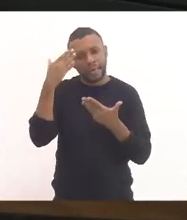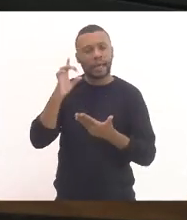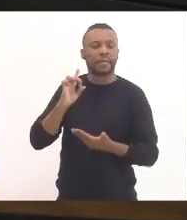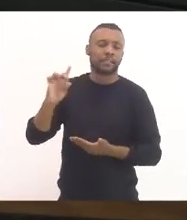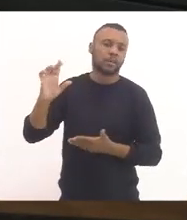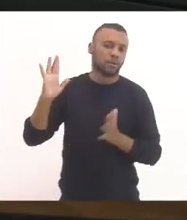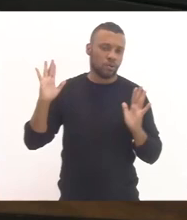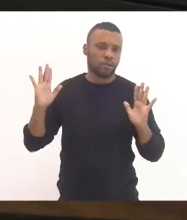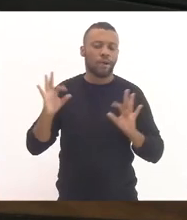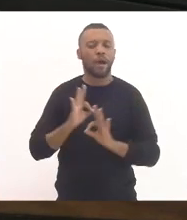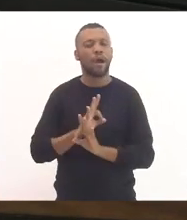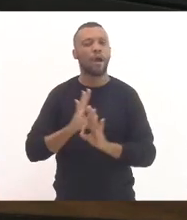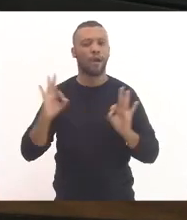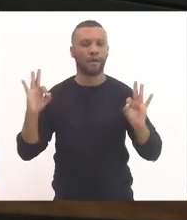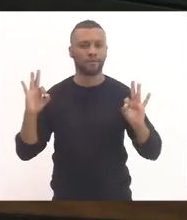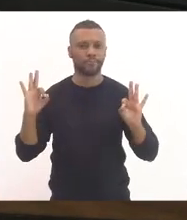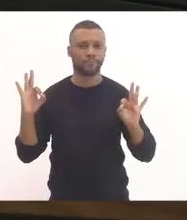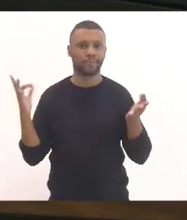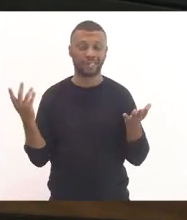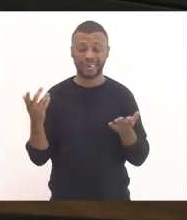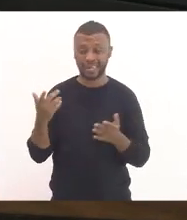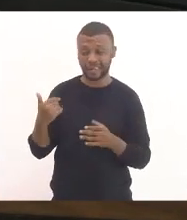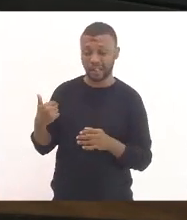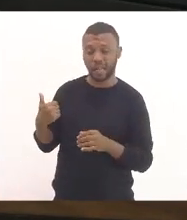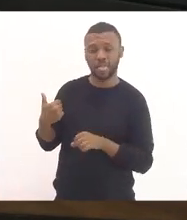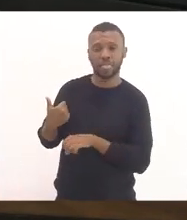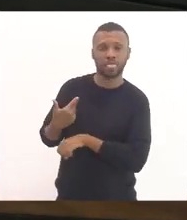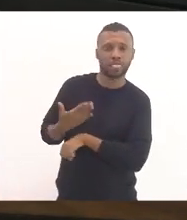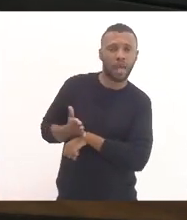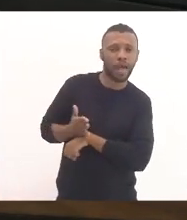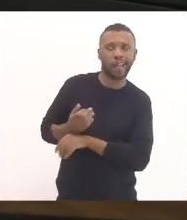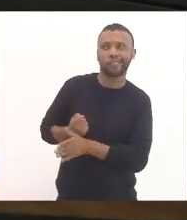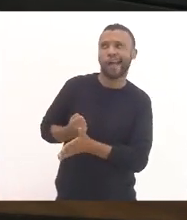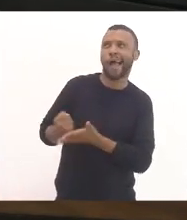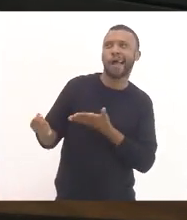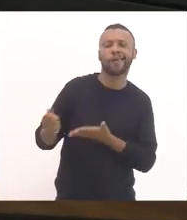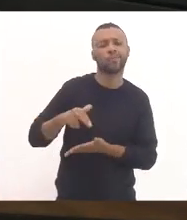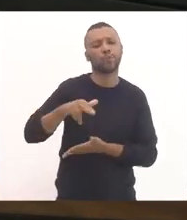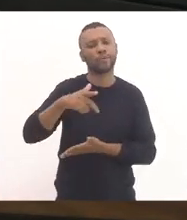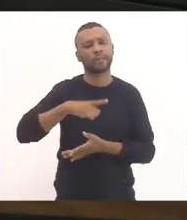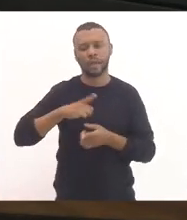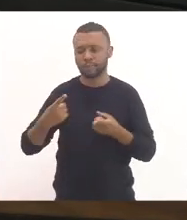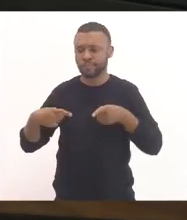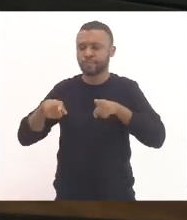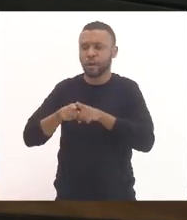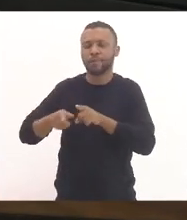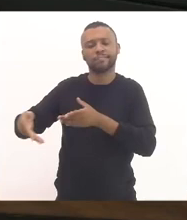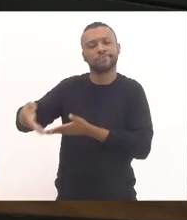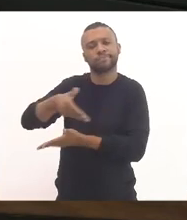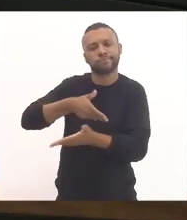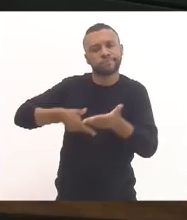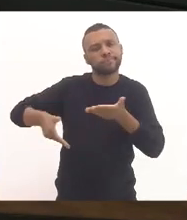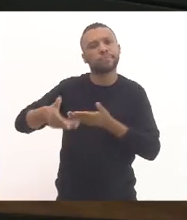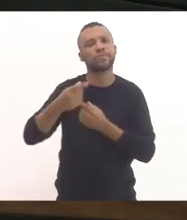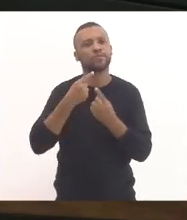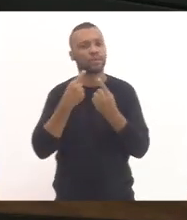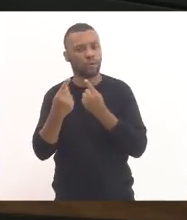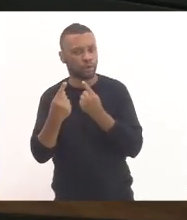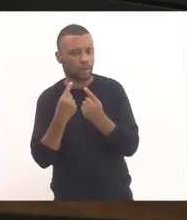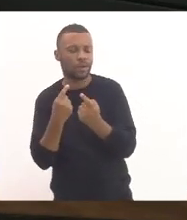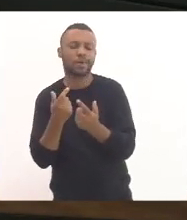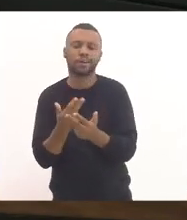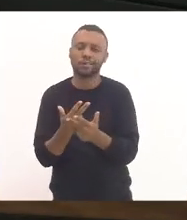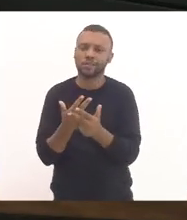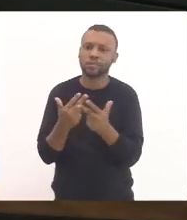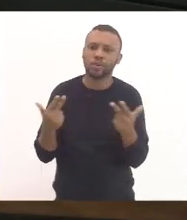eu acho que nunca é tarde para você ter as pessoas do seu lado dialogando e